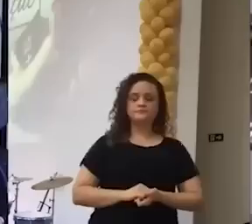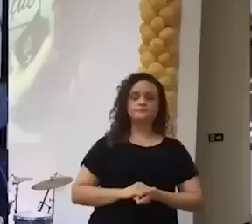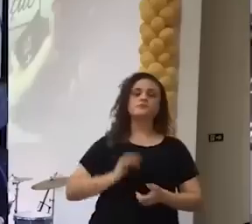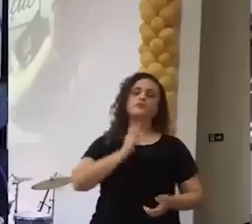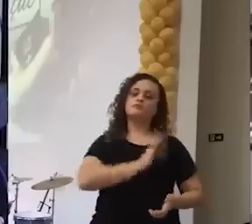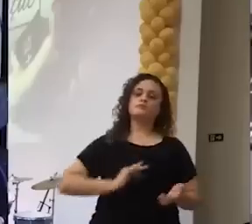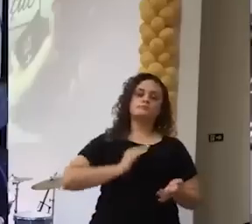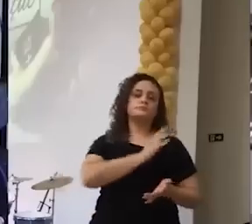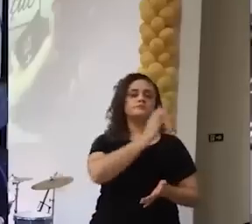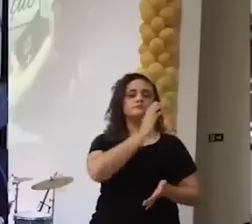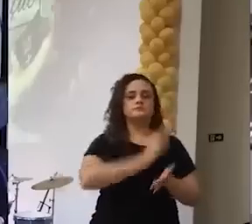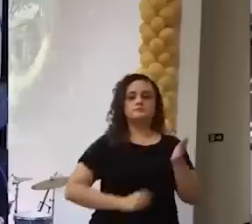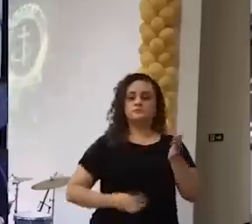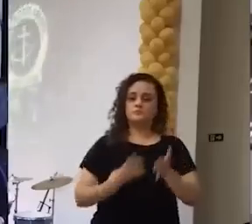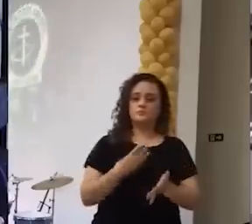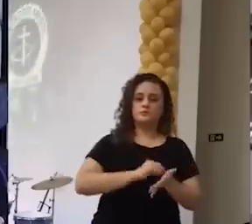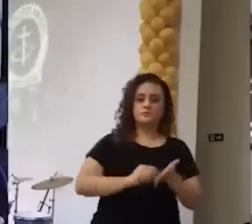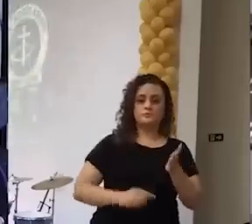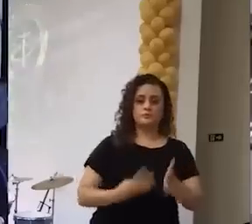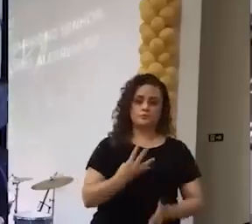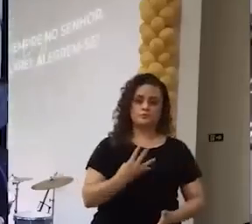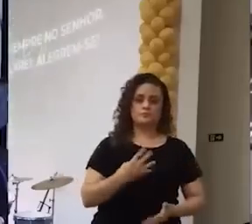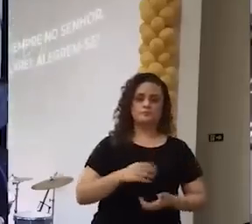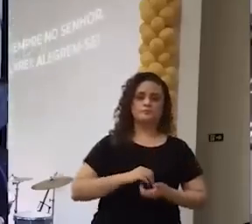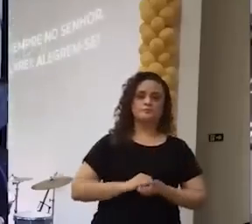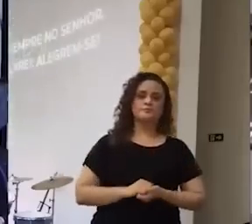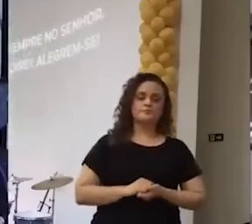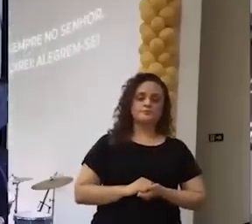Filipenses 4, 4.